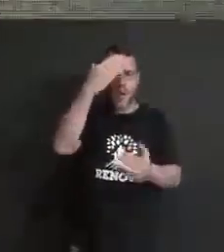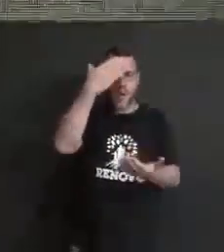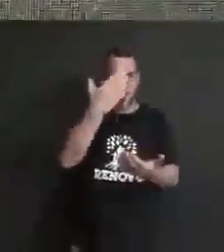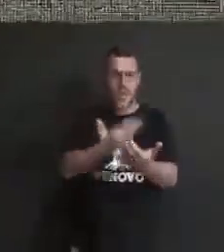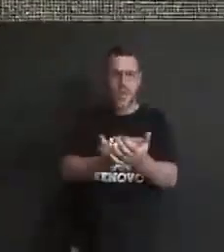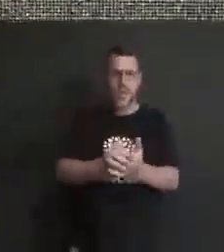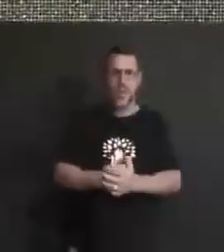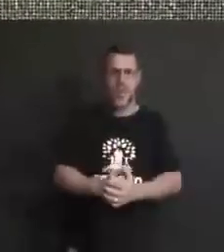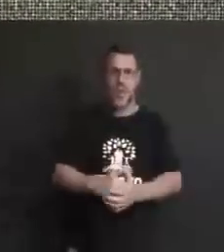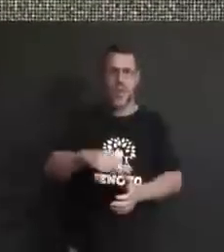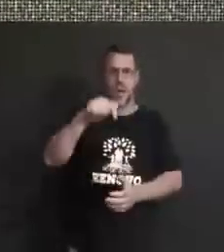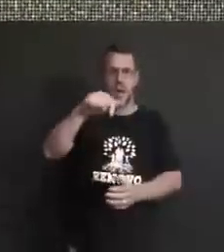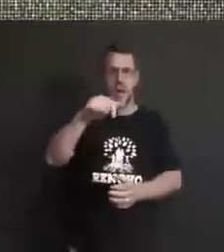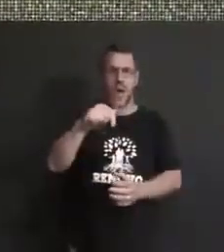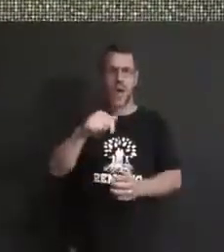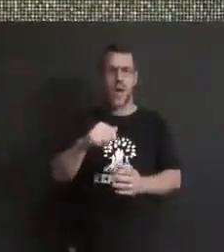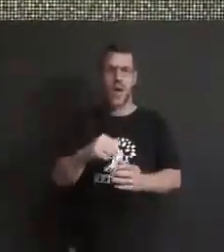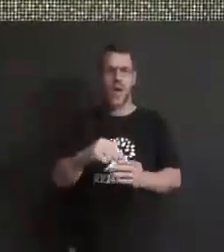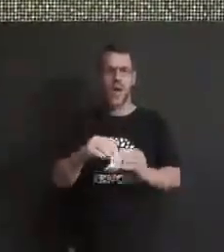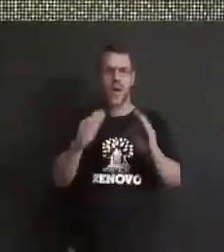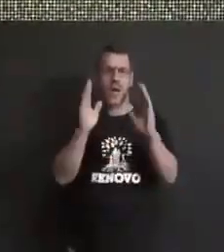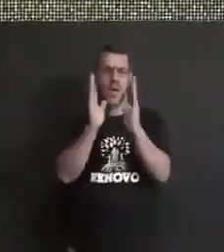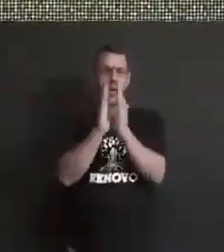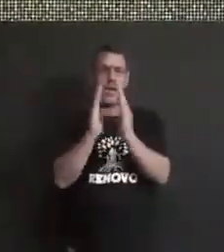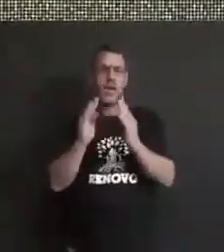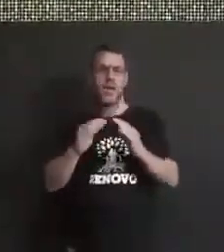Aqui na escola de profeta está cheio de anjo.